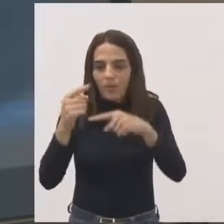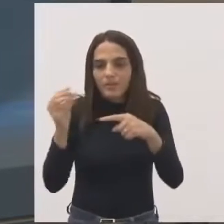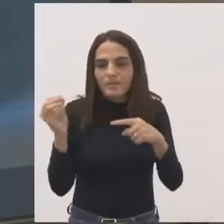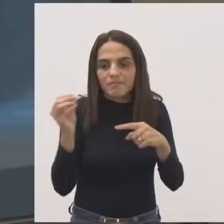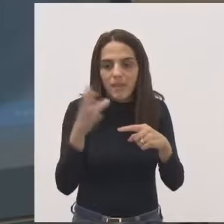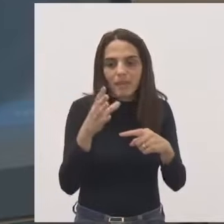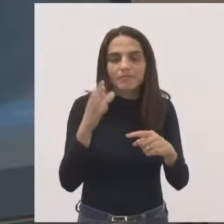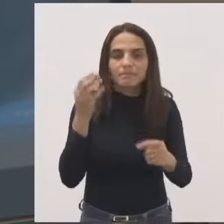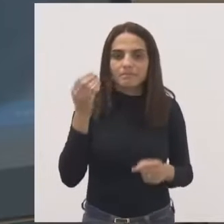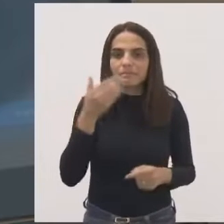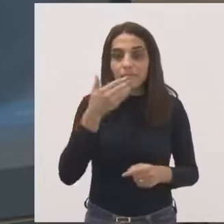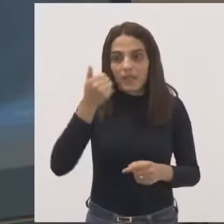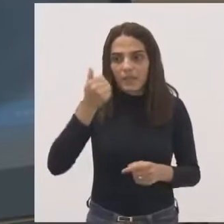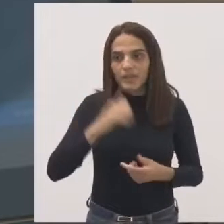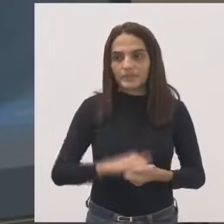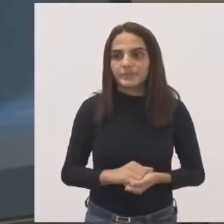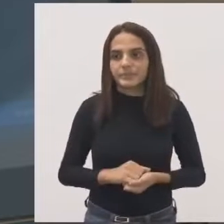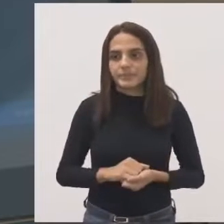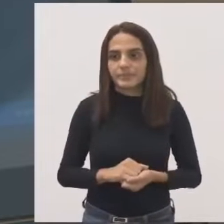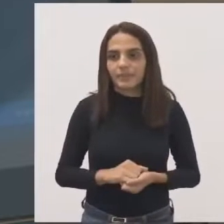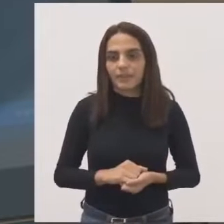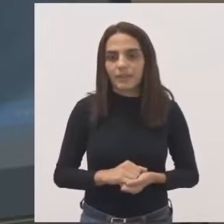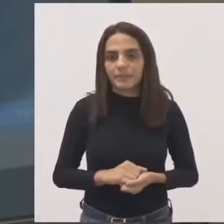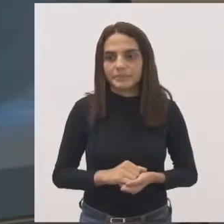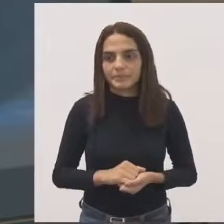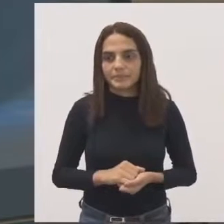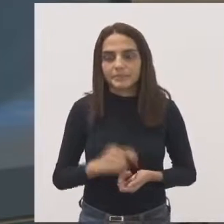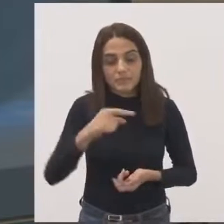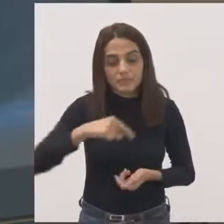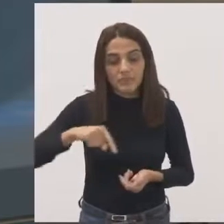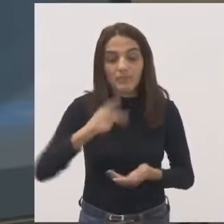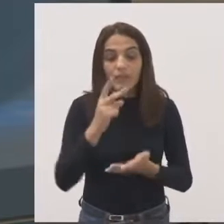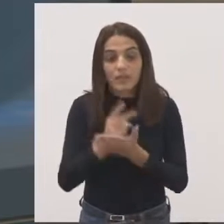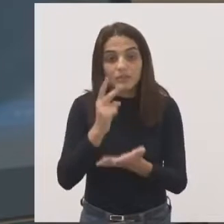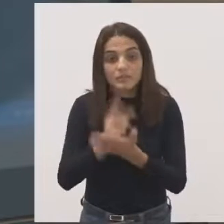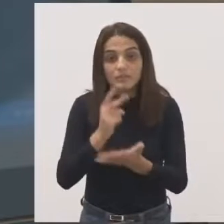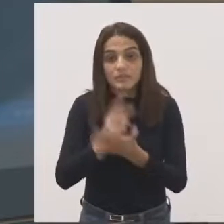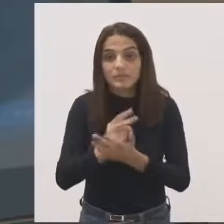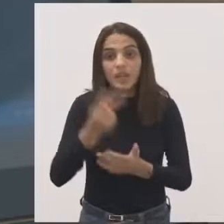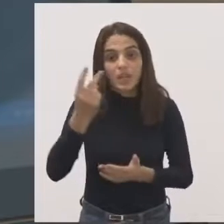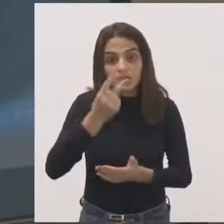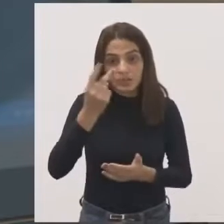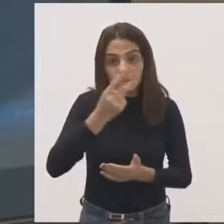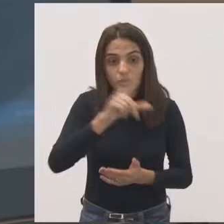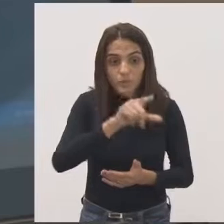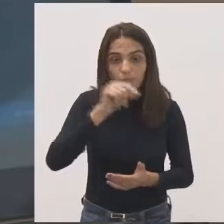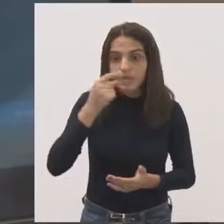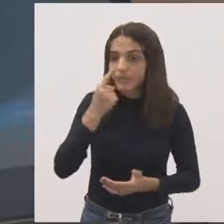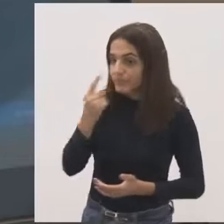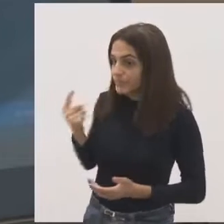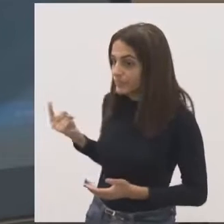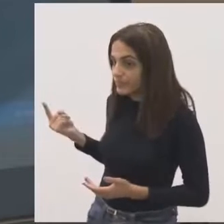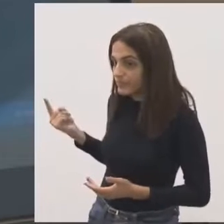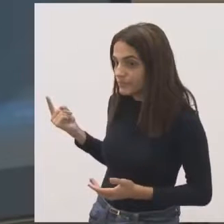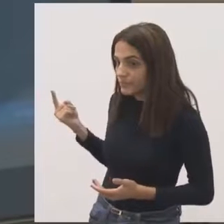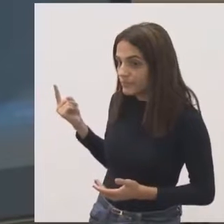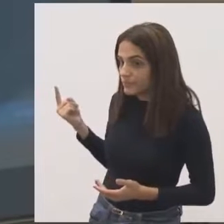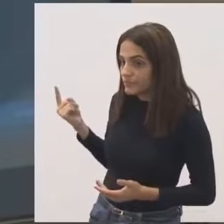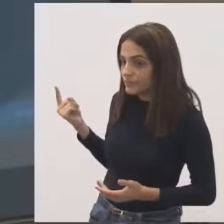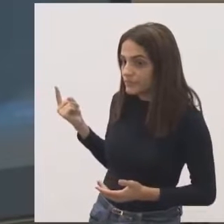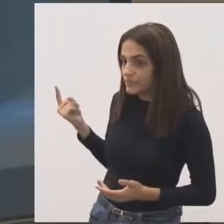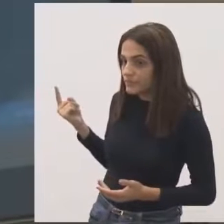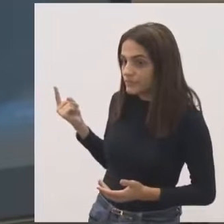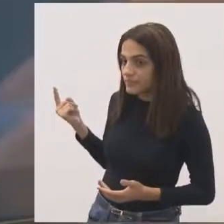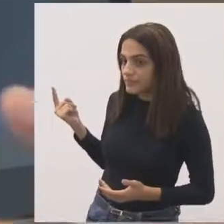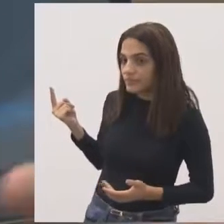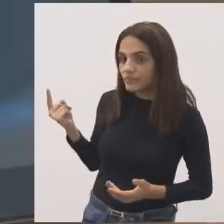bom? Então, eu já peguei isso, as pessoas também. A gente sempre deixa na segunda opção, por quê? Porque ele só deixa o que for necessário, tá bom? Se